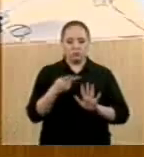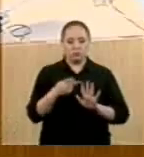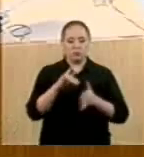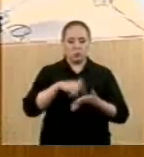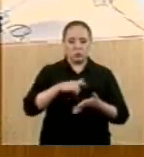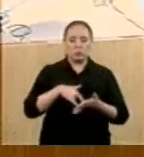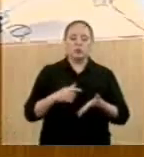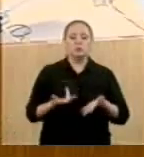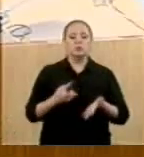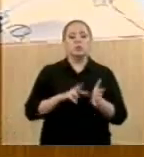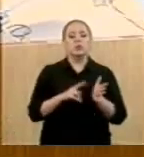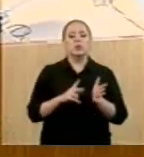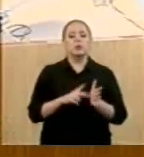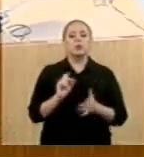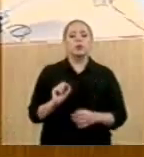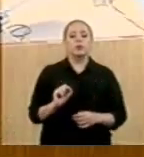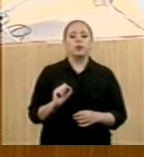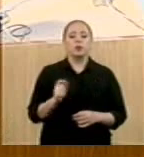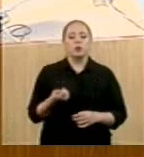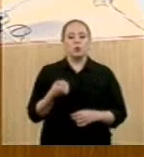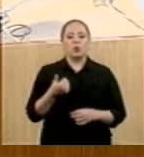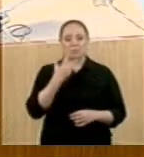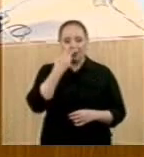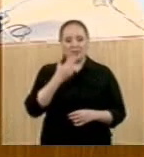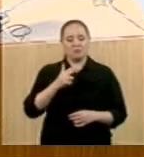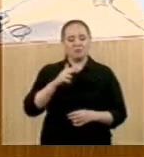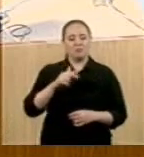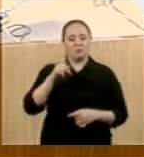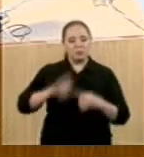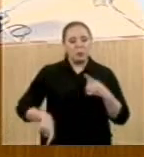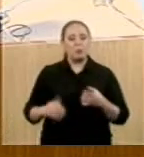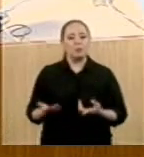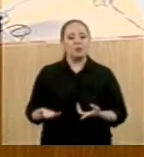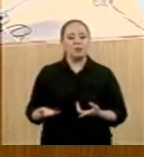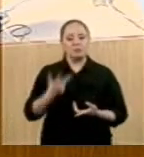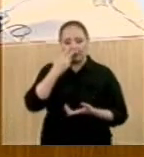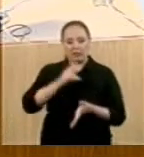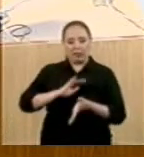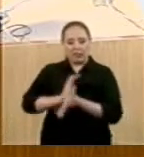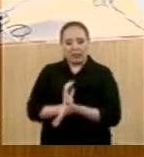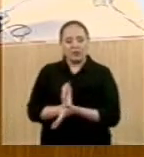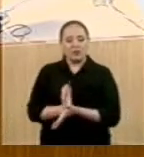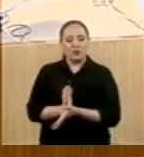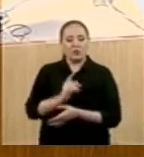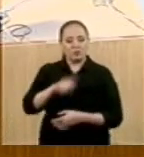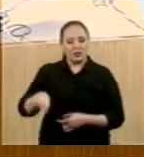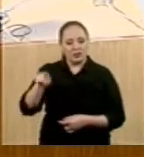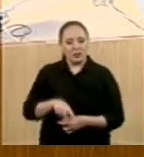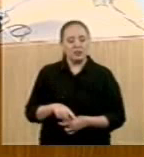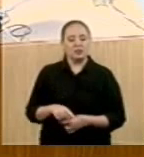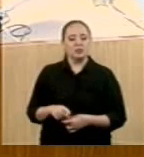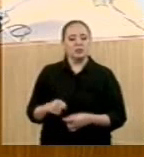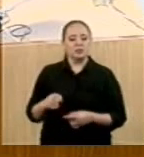consiste praticamente em quase vedação, de forma a violar uma forma de ser e